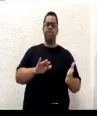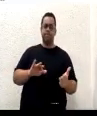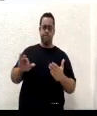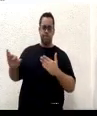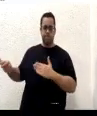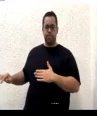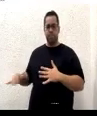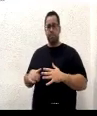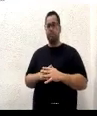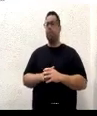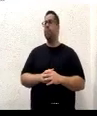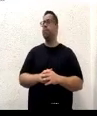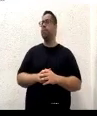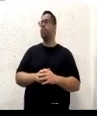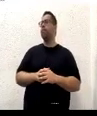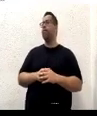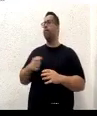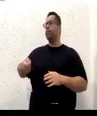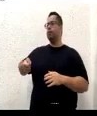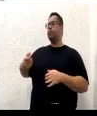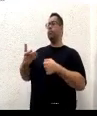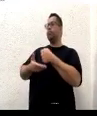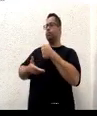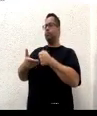Outra coisa. Falei da cesta básica. Falei que...